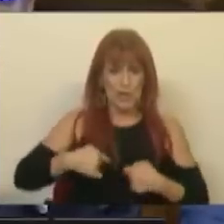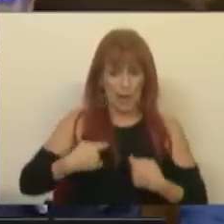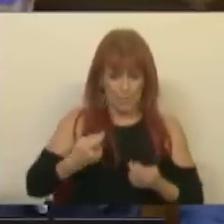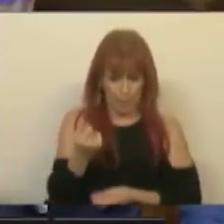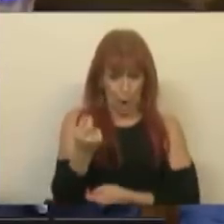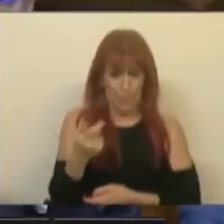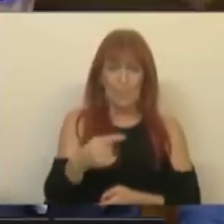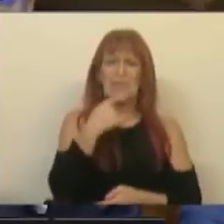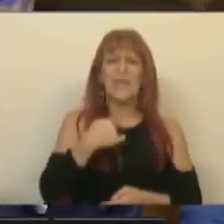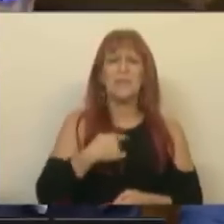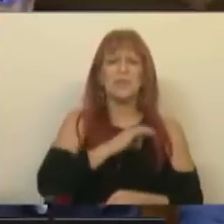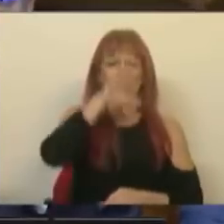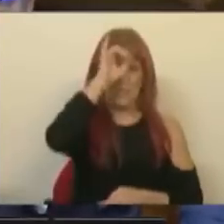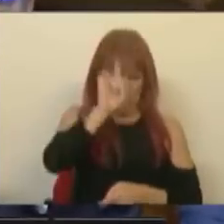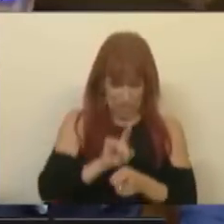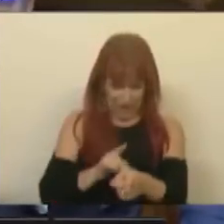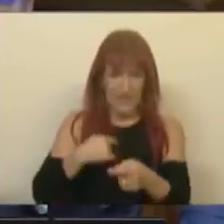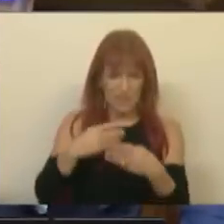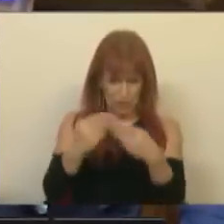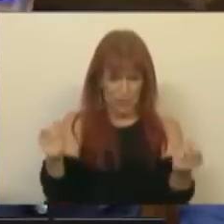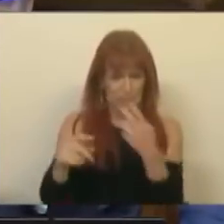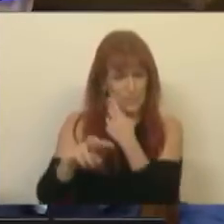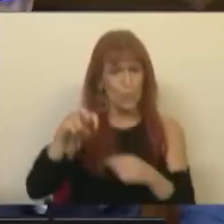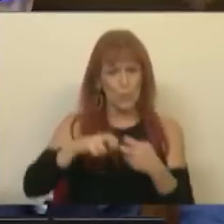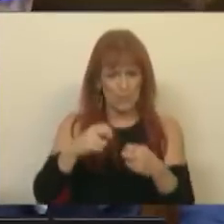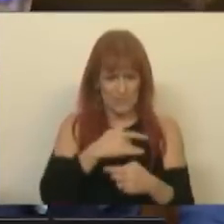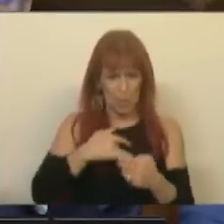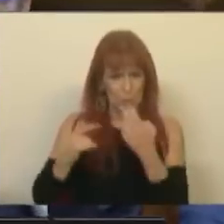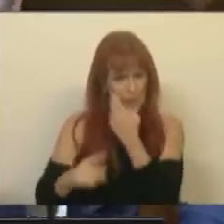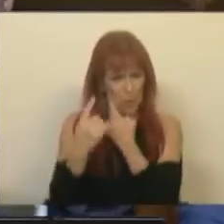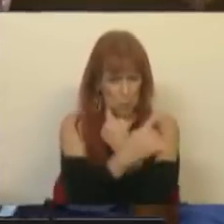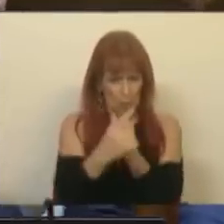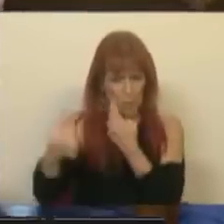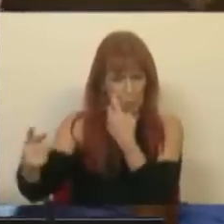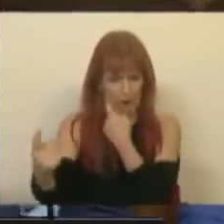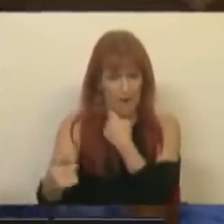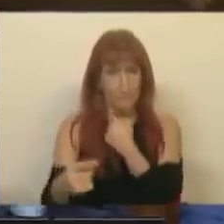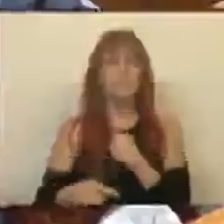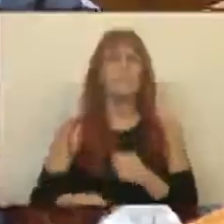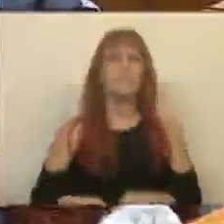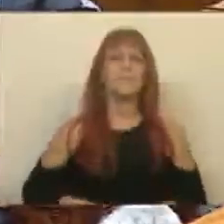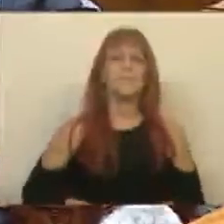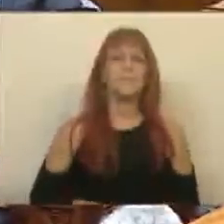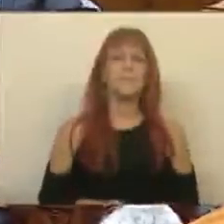diz diga-me o seu problema nisto é isto que resolver os problemas da saúde ou um